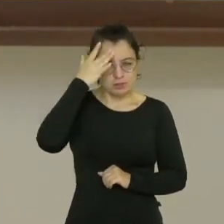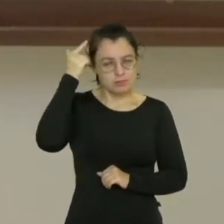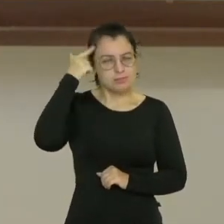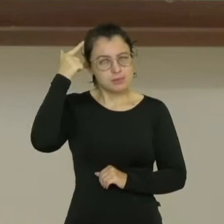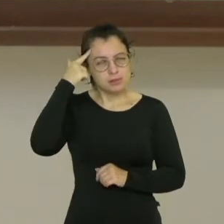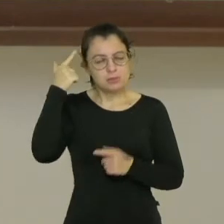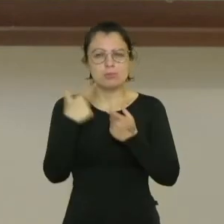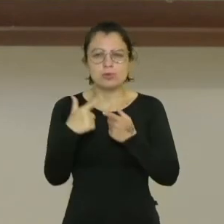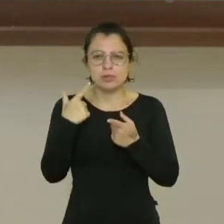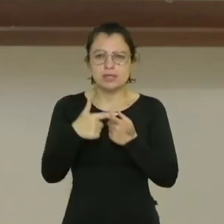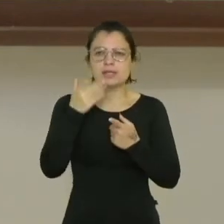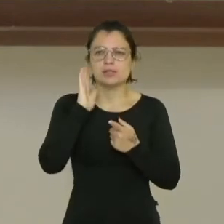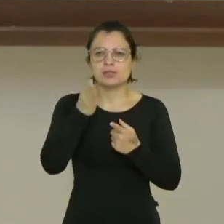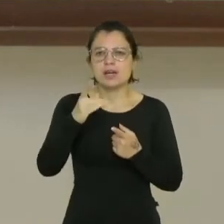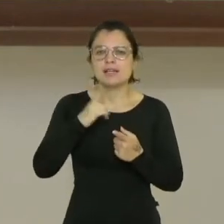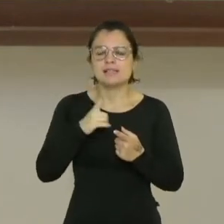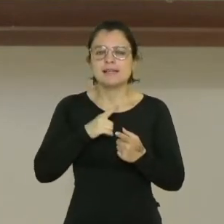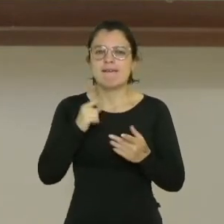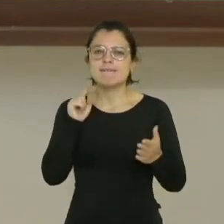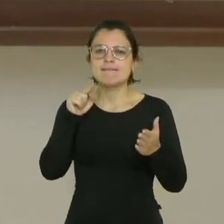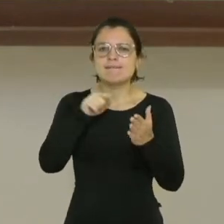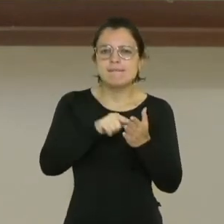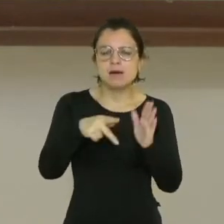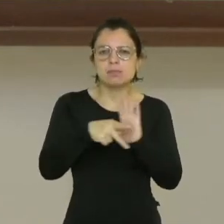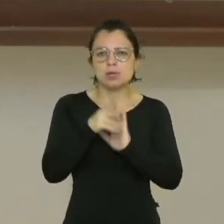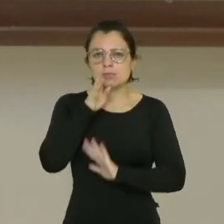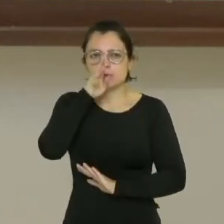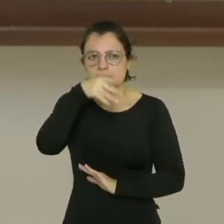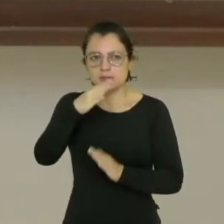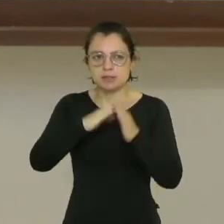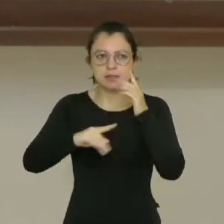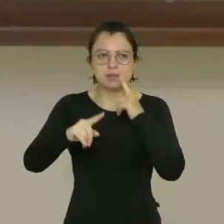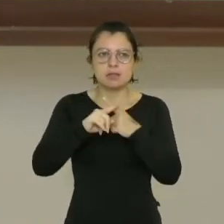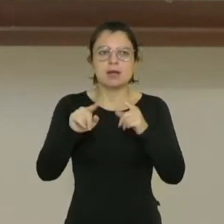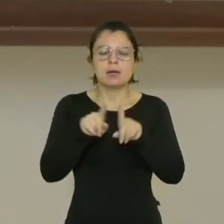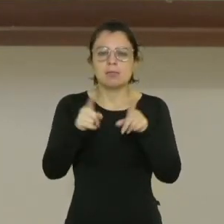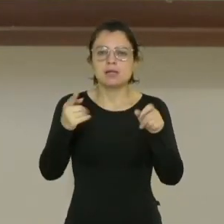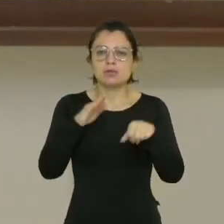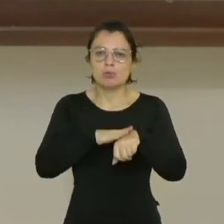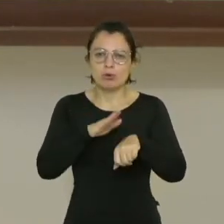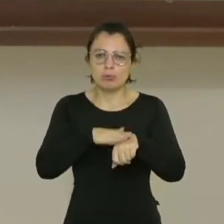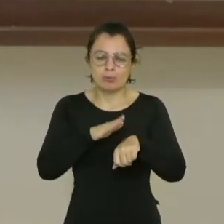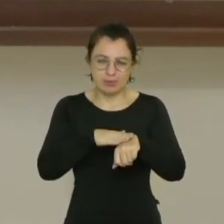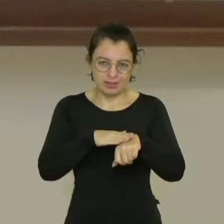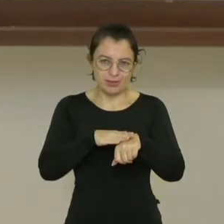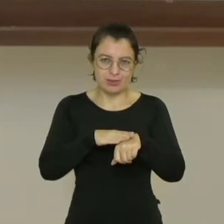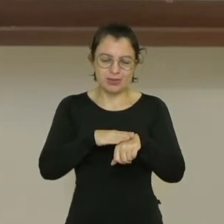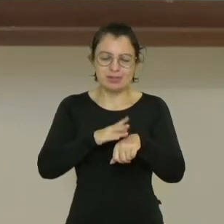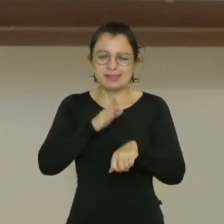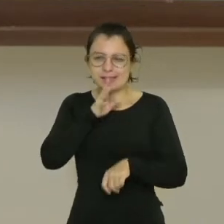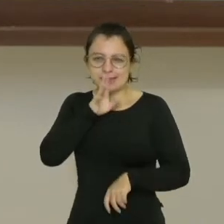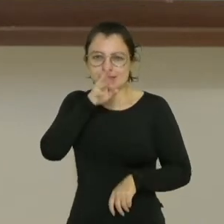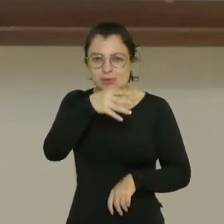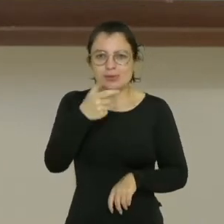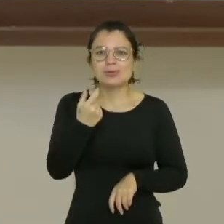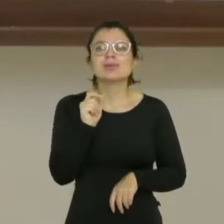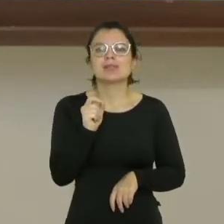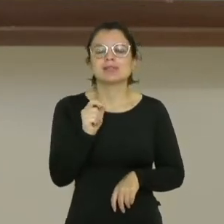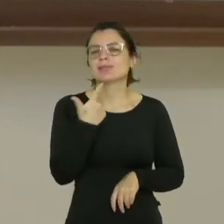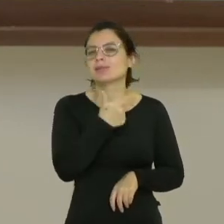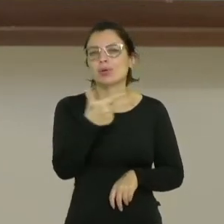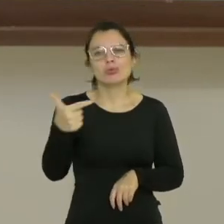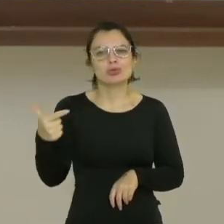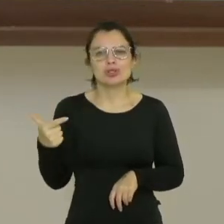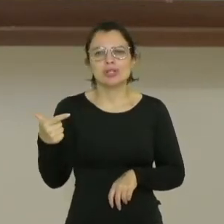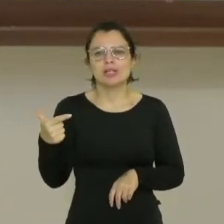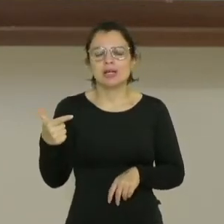tinham manifestado a sua crítica em relação à Igreja Católica, mas no momento em que eles manifestaram a sua crítica, não havia